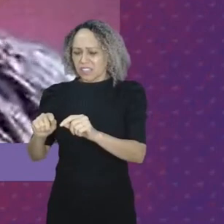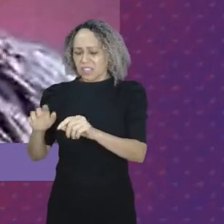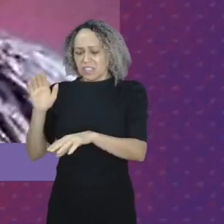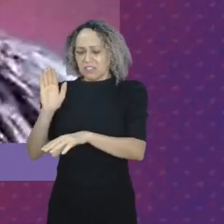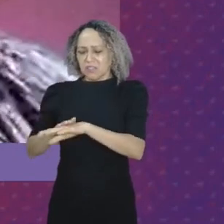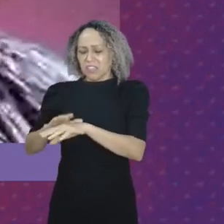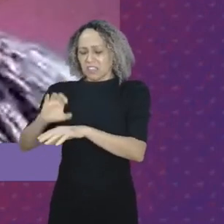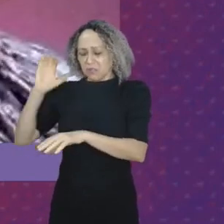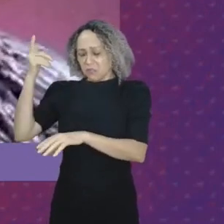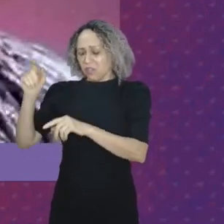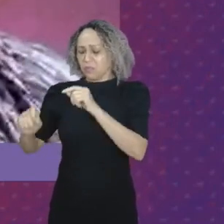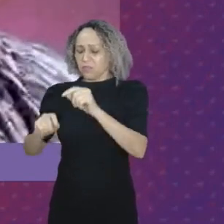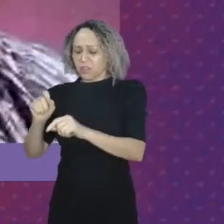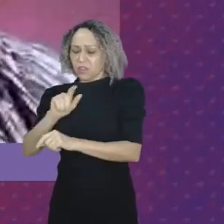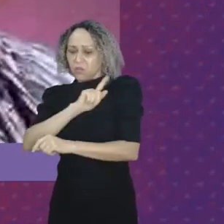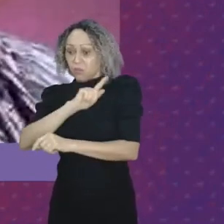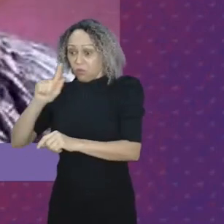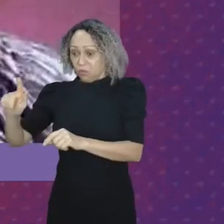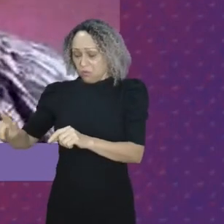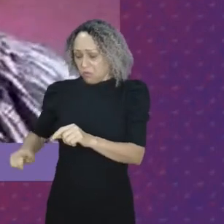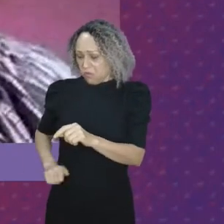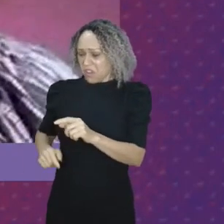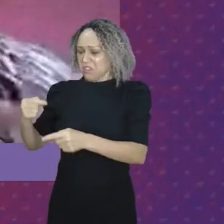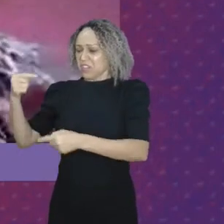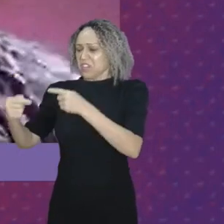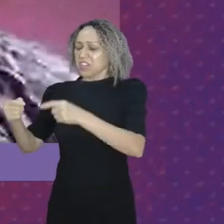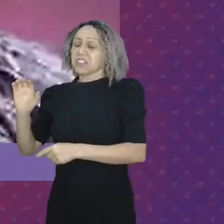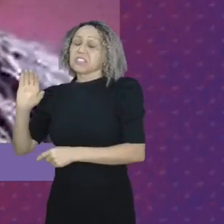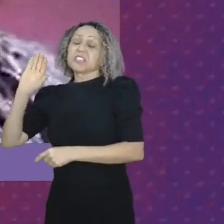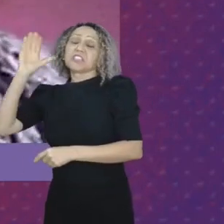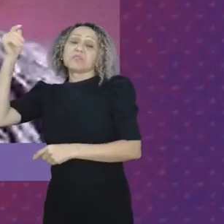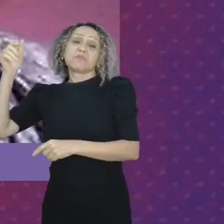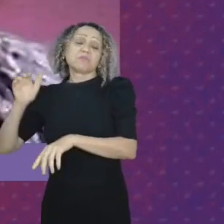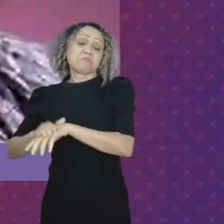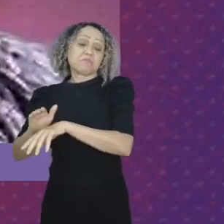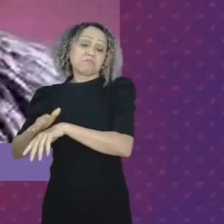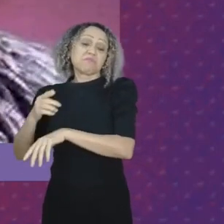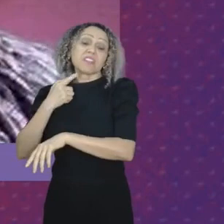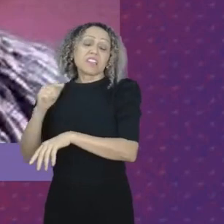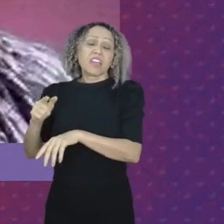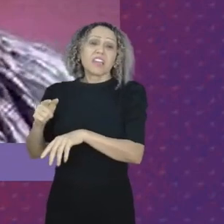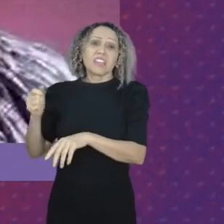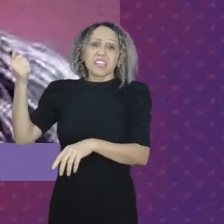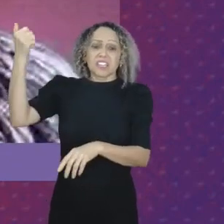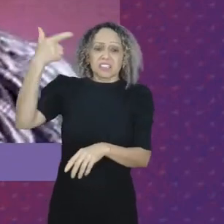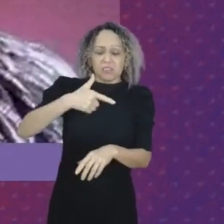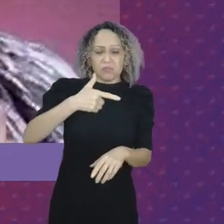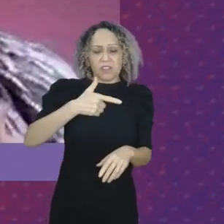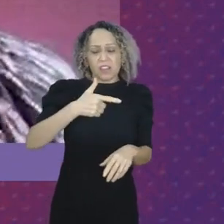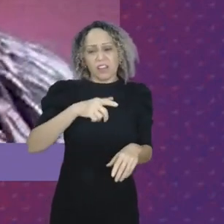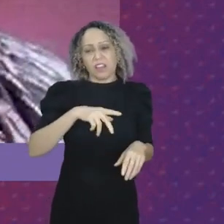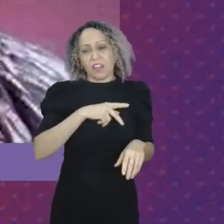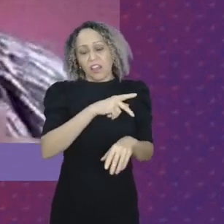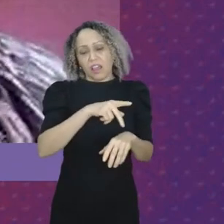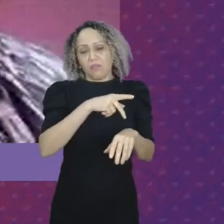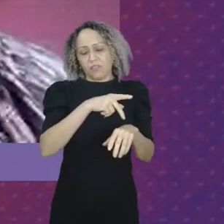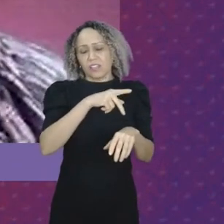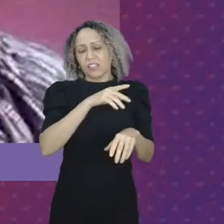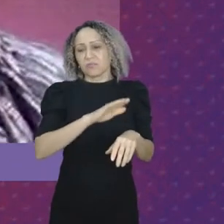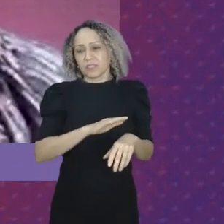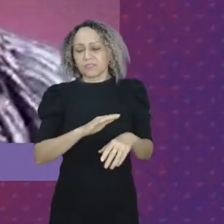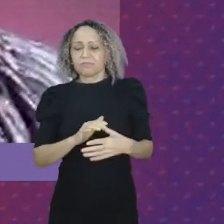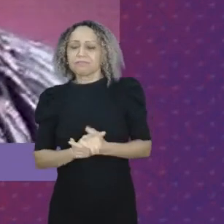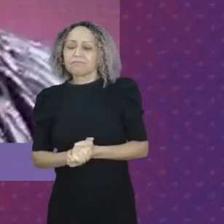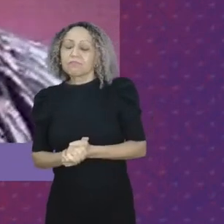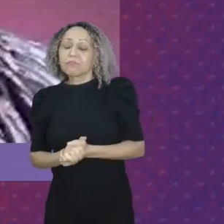desde 2003, desde a primeira gestão do governo Lula, com a criação da Secretaria Nacional de Política para as Mulheres, a